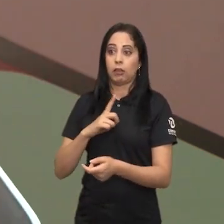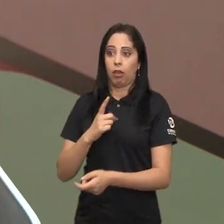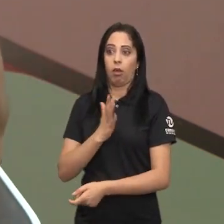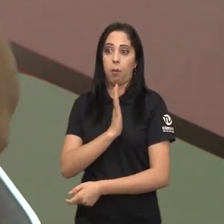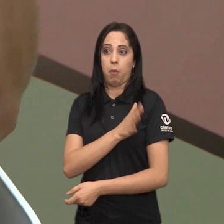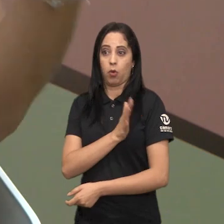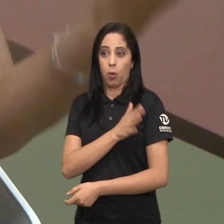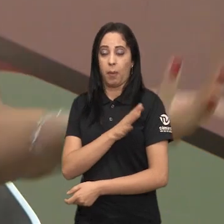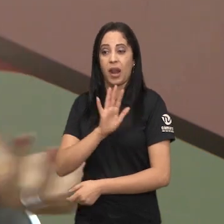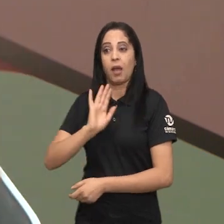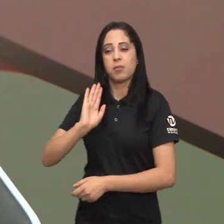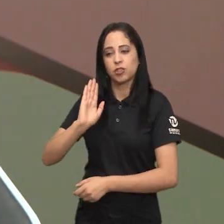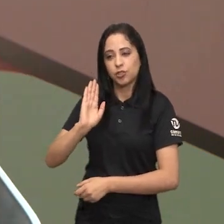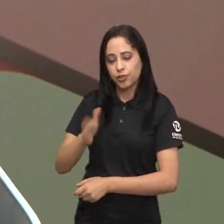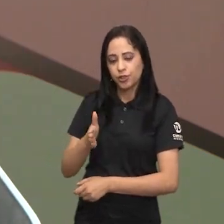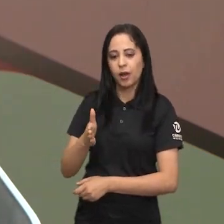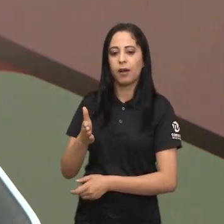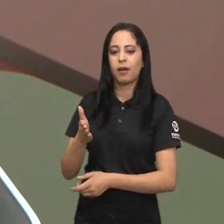coronariana, né? Teve algum